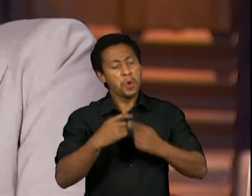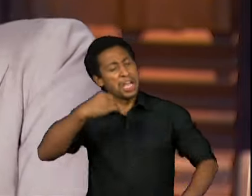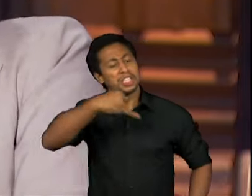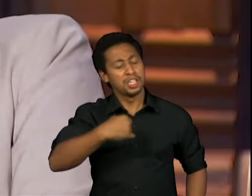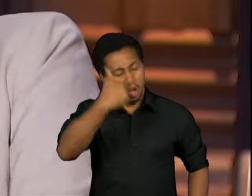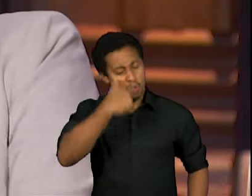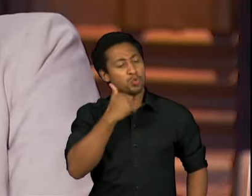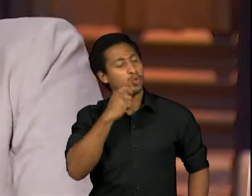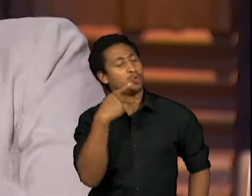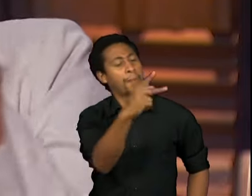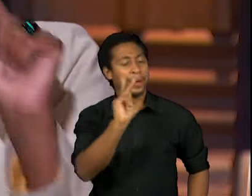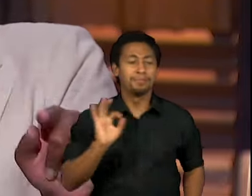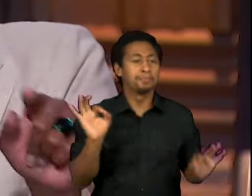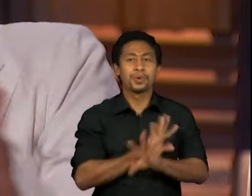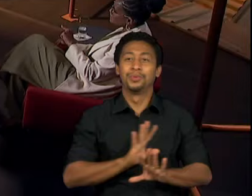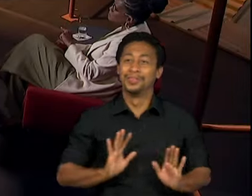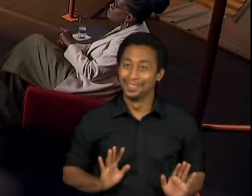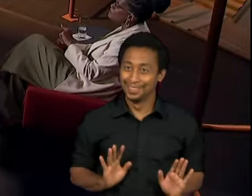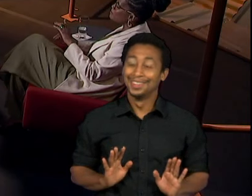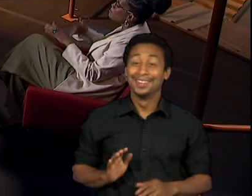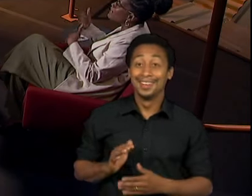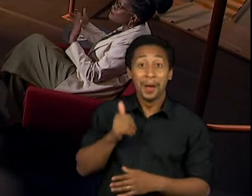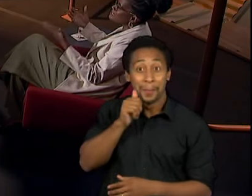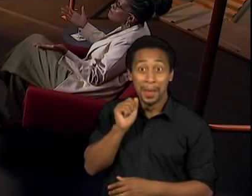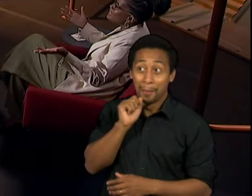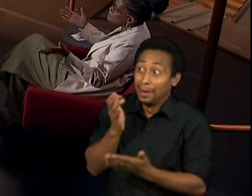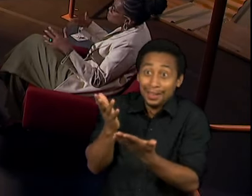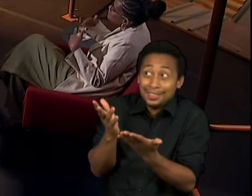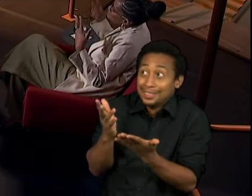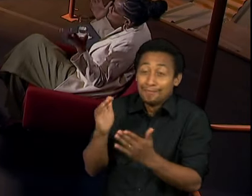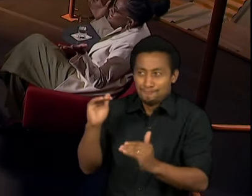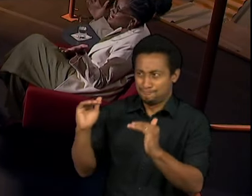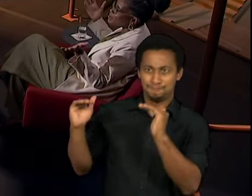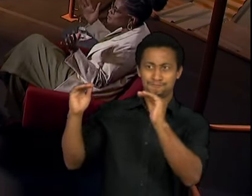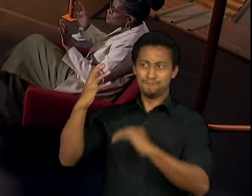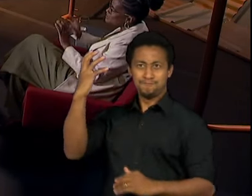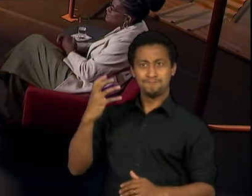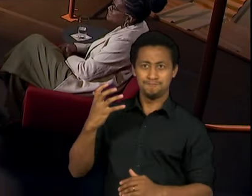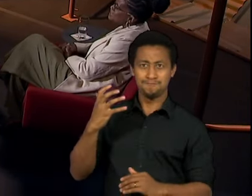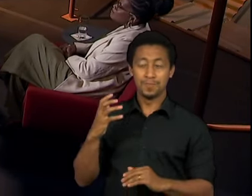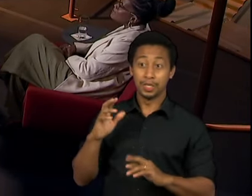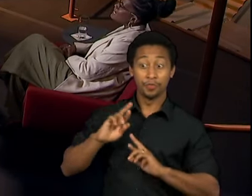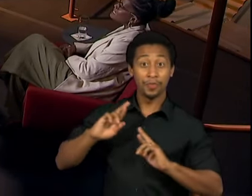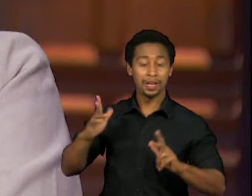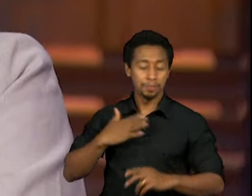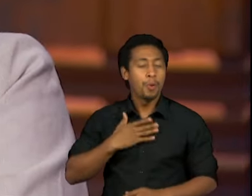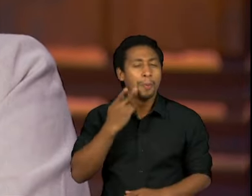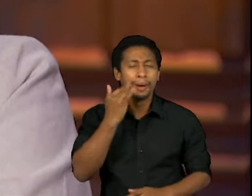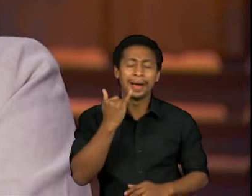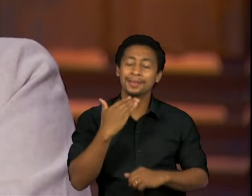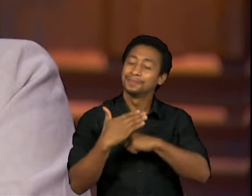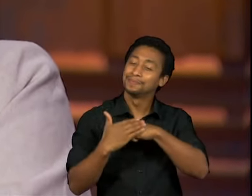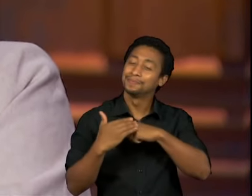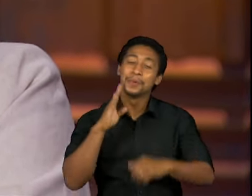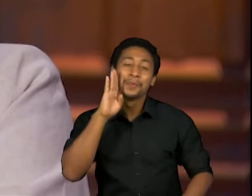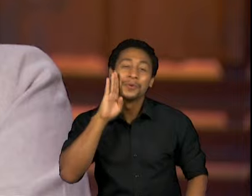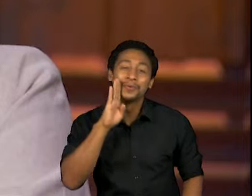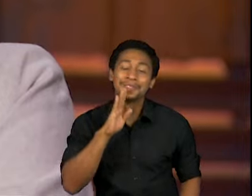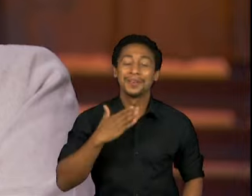branca né então eu precisava mais meu pai do que minha mãe para o meu pai era mais aberto meu pai era mais calmo mas eu sempre fui